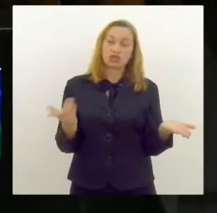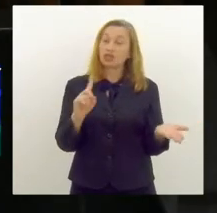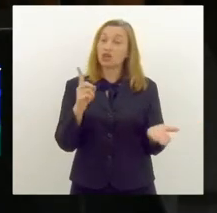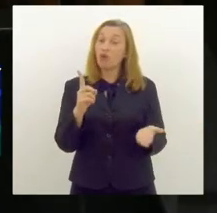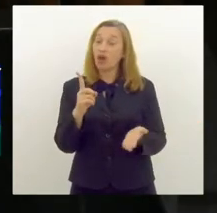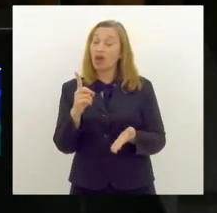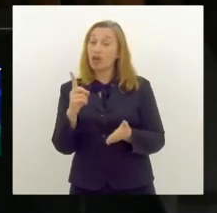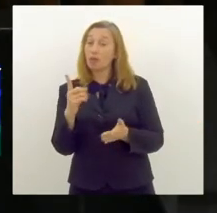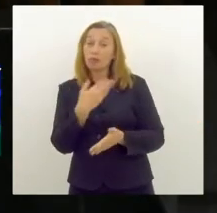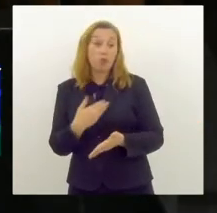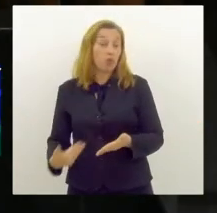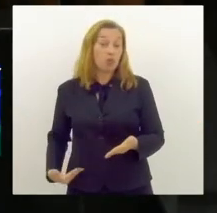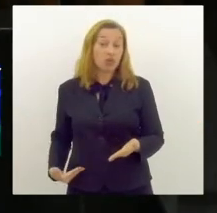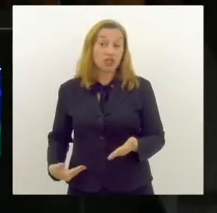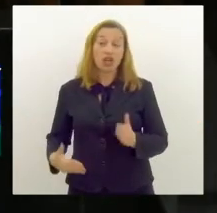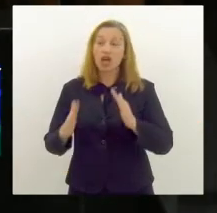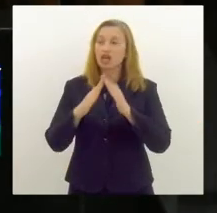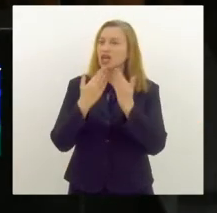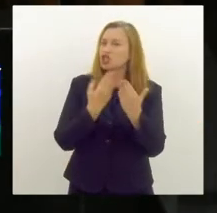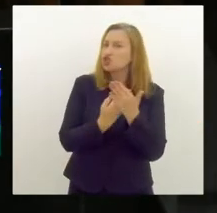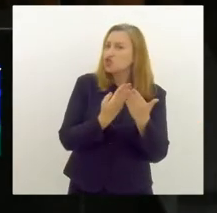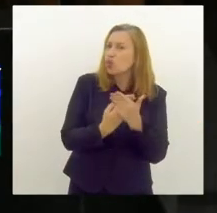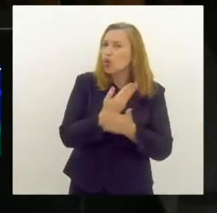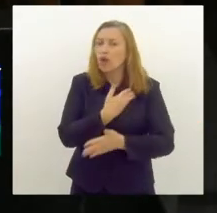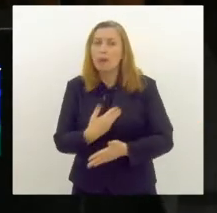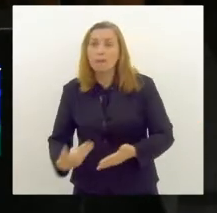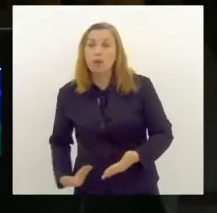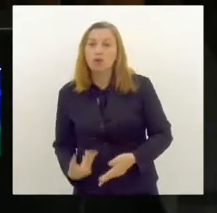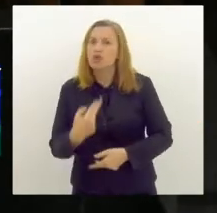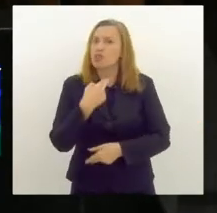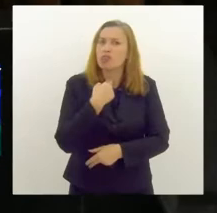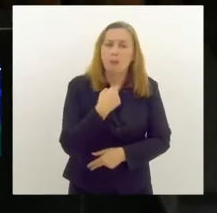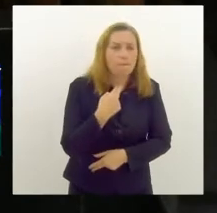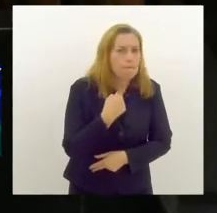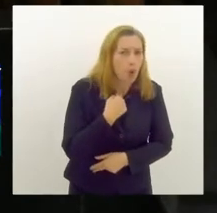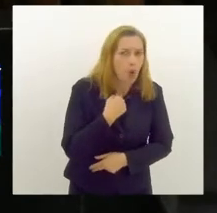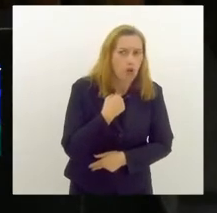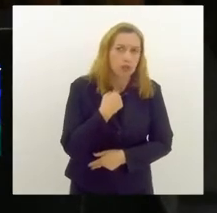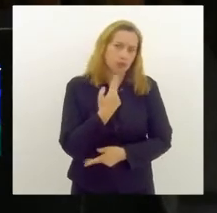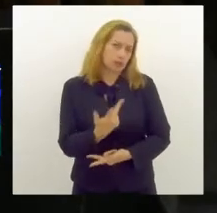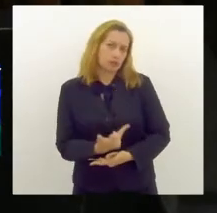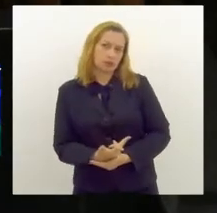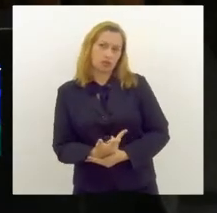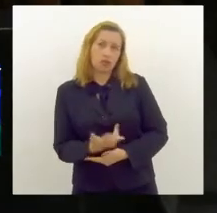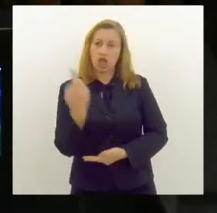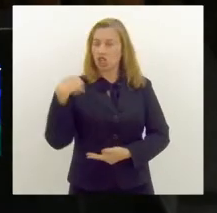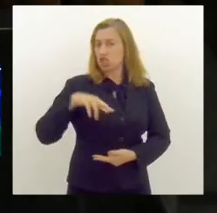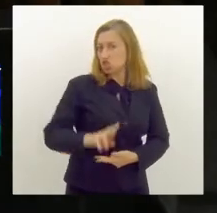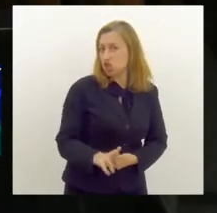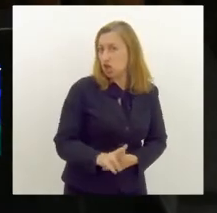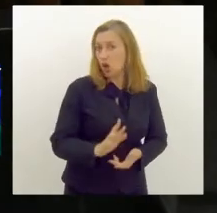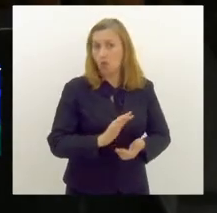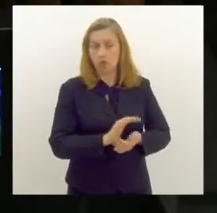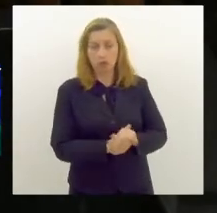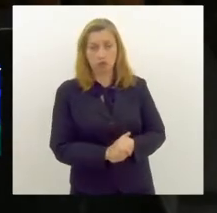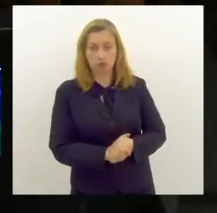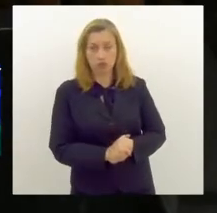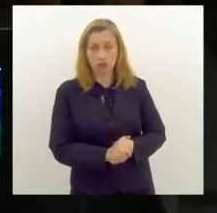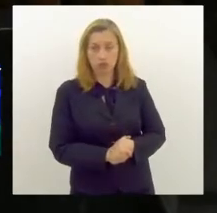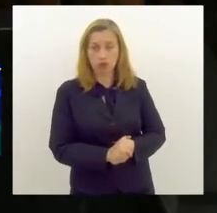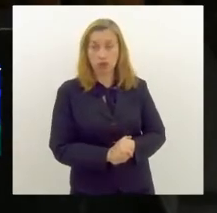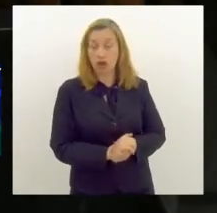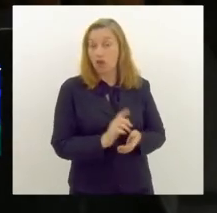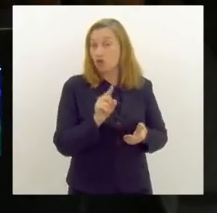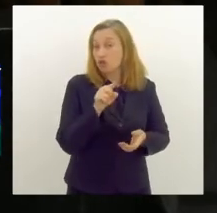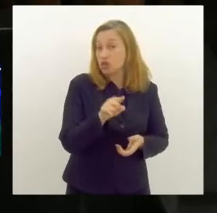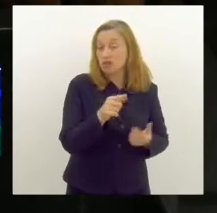pública. Na escola pública, não pode você ter uma religião, você tem que